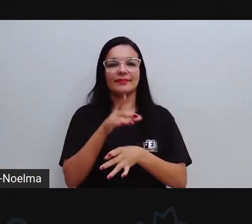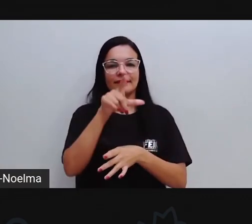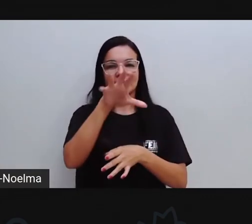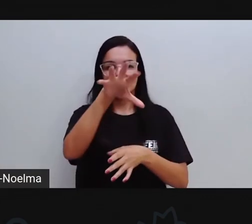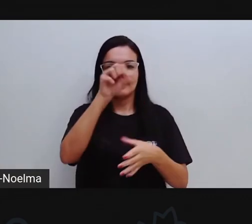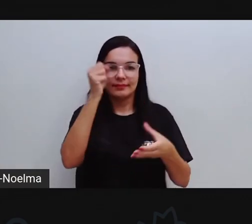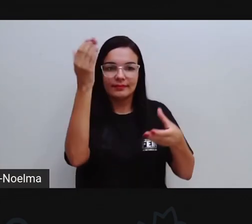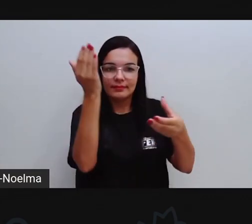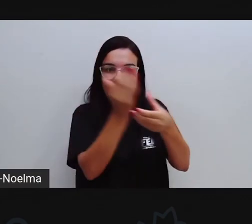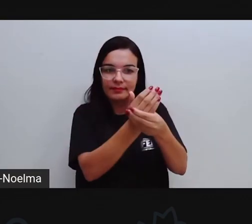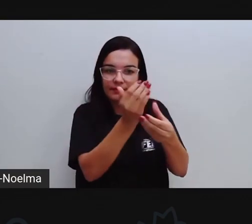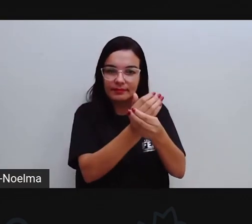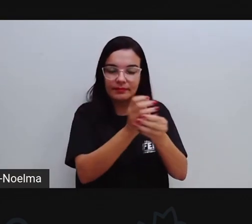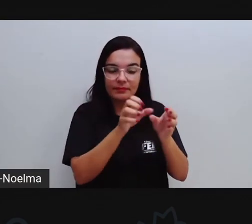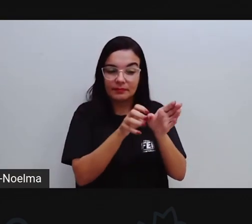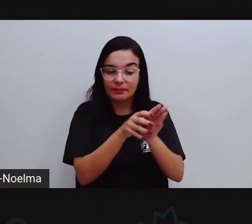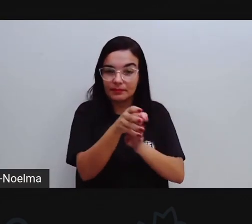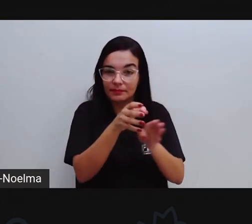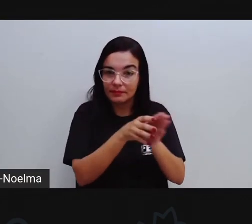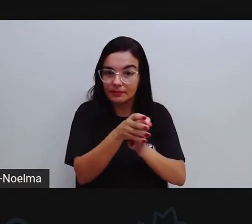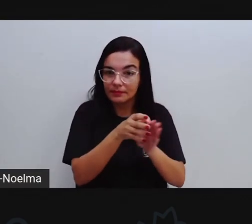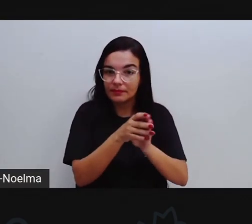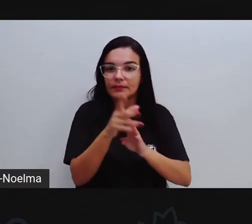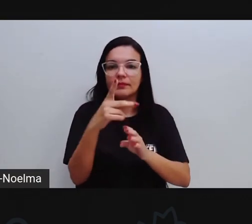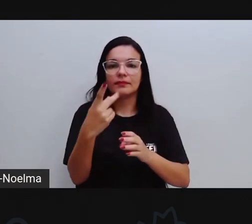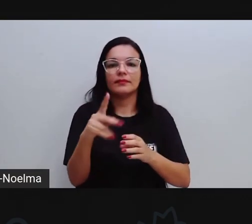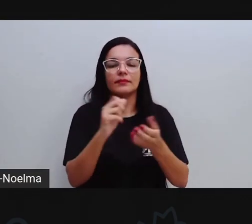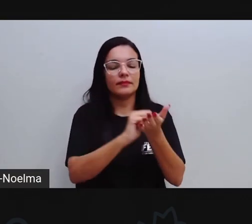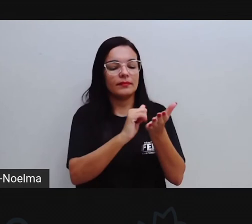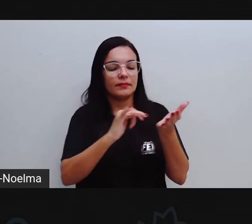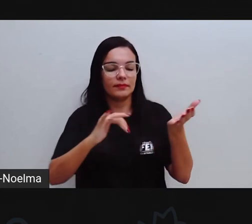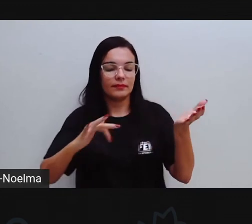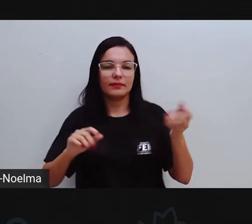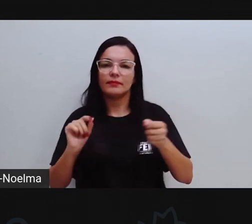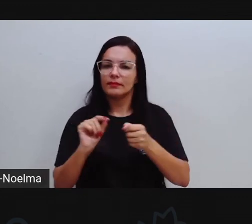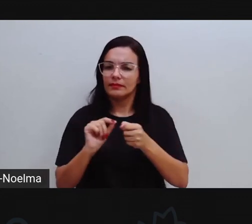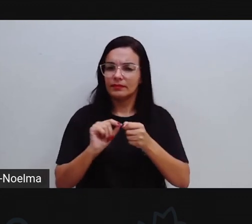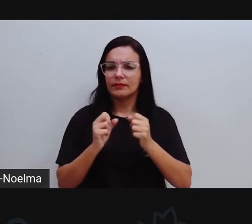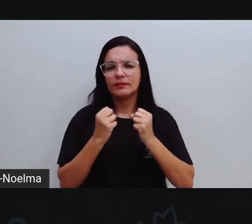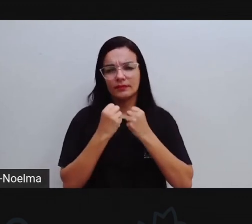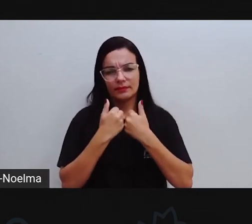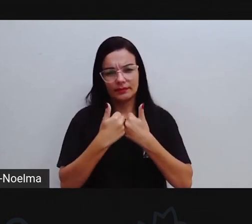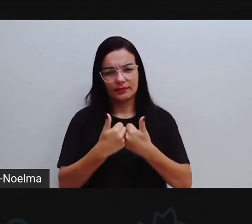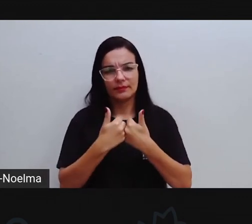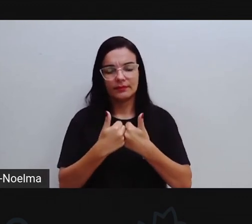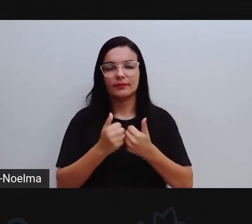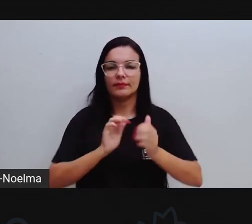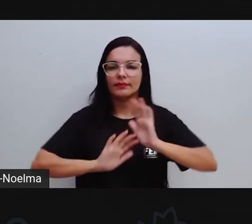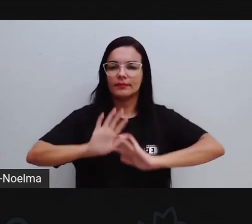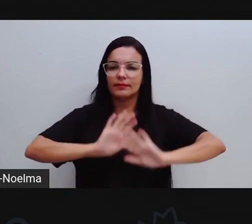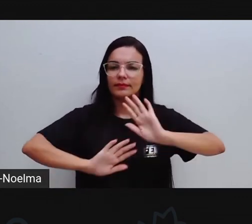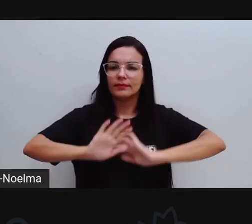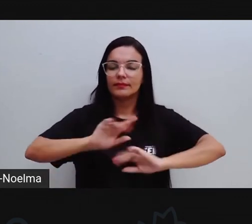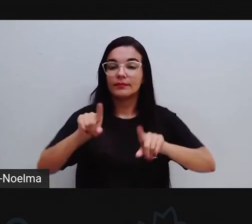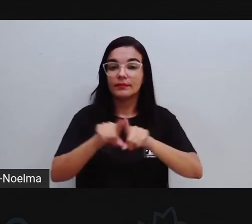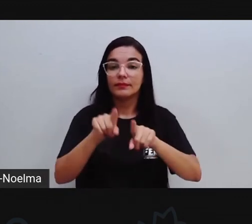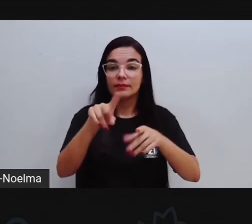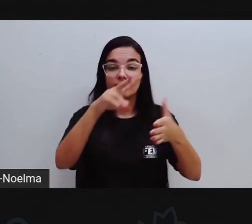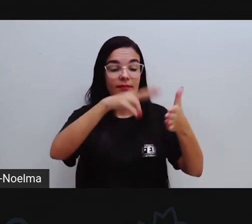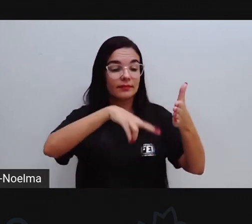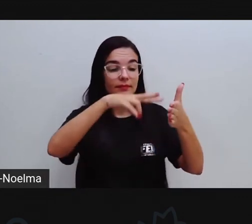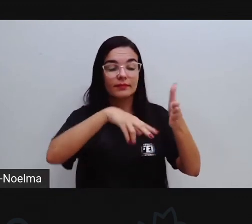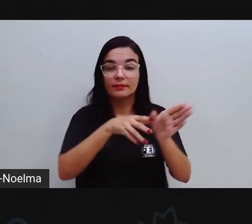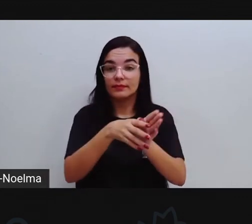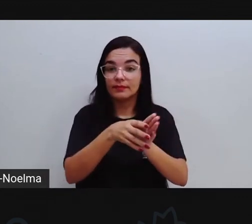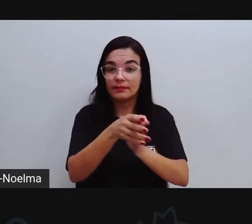lá o seu percurso pedagógico, realize essa atividade com muito cuidado, com muito capricho. Leia as orientações aí que foram dadas